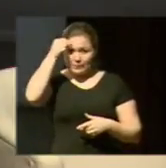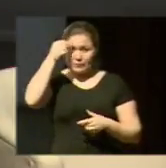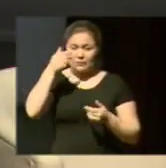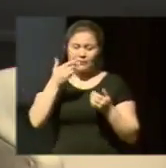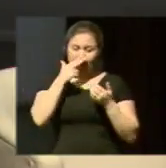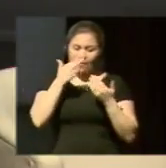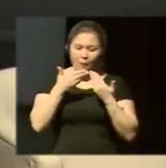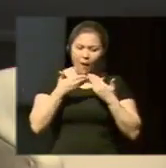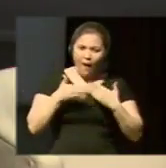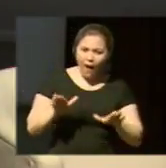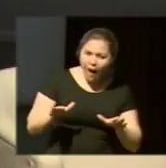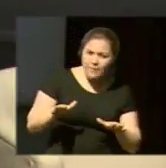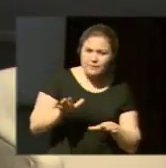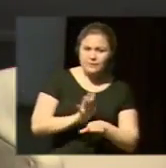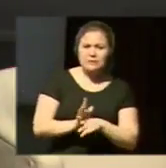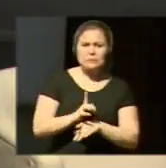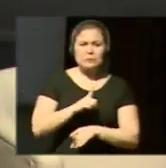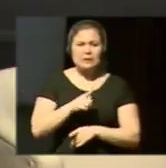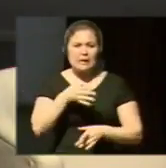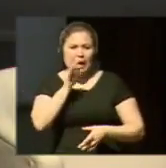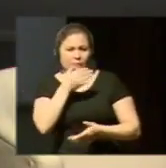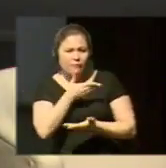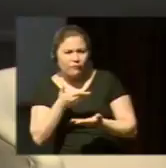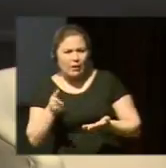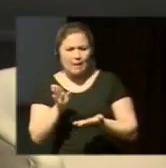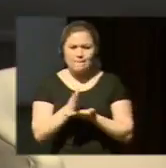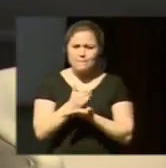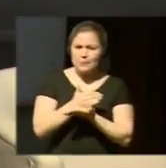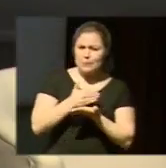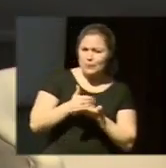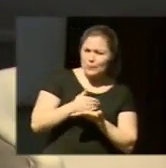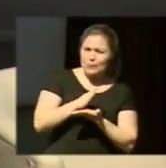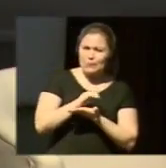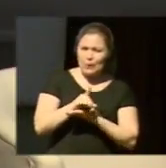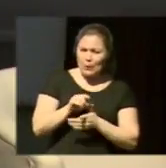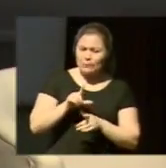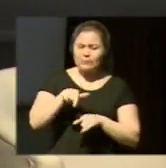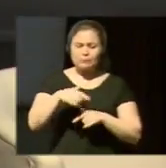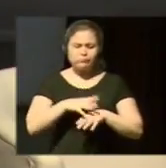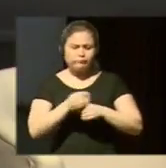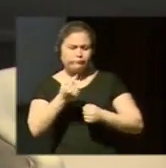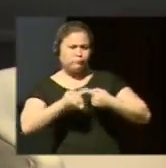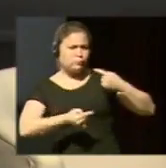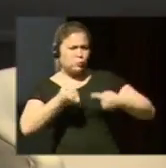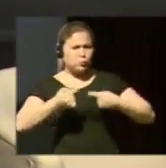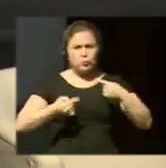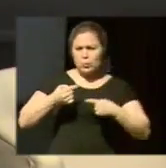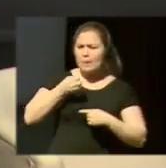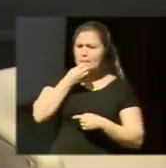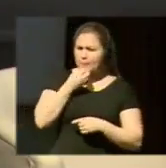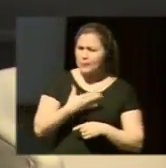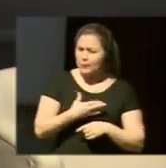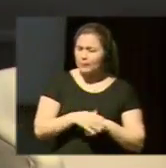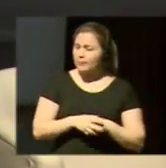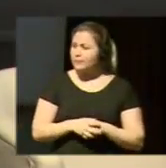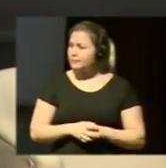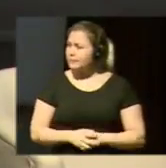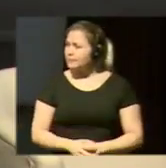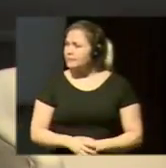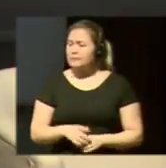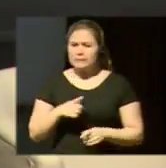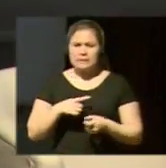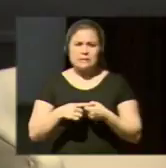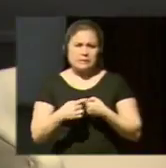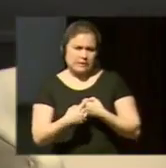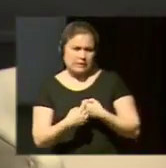a sessão, aí tem café, bolo, depois bastante discussão, muito bom. Entre mentes existem cidades